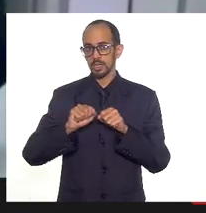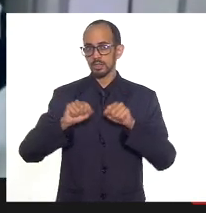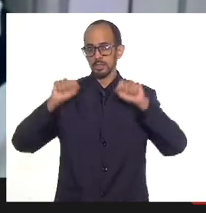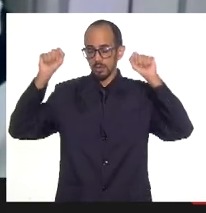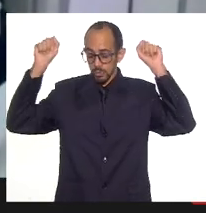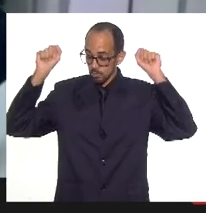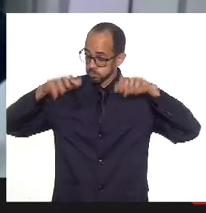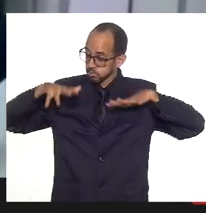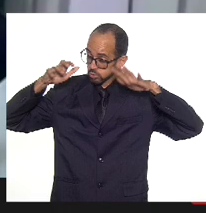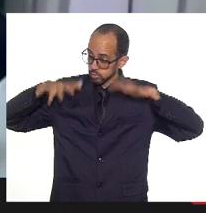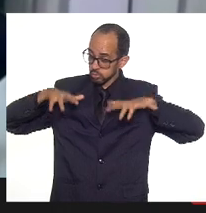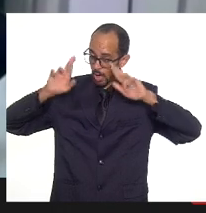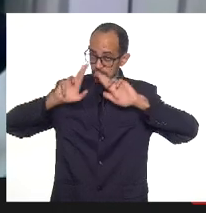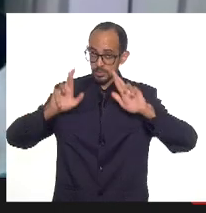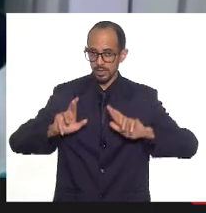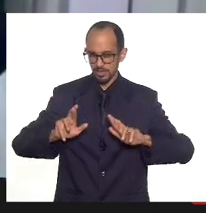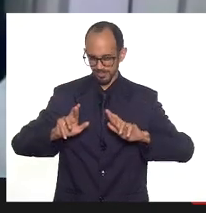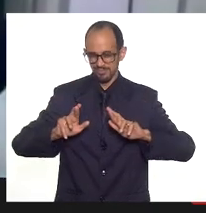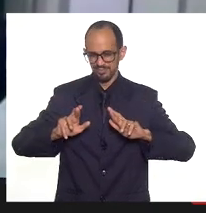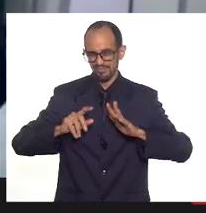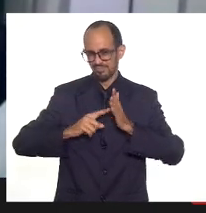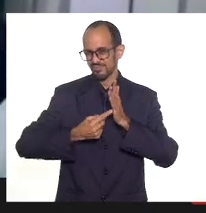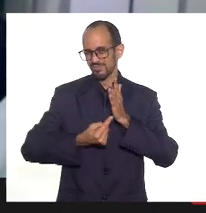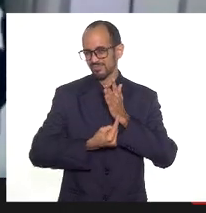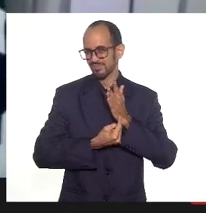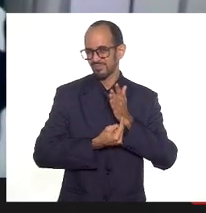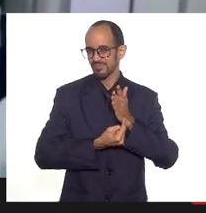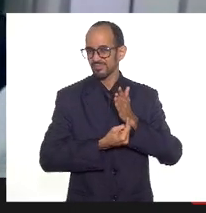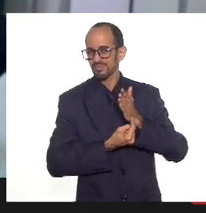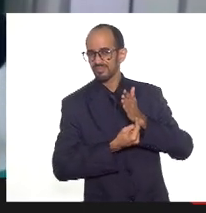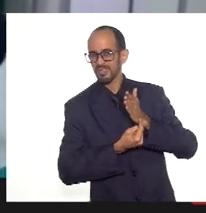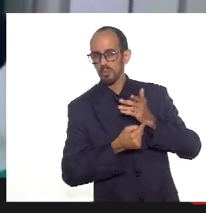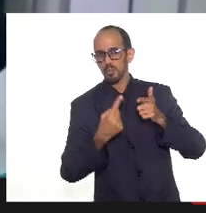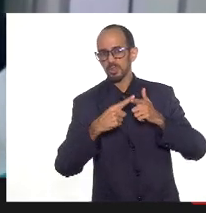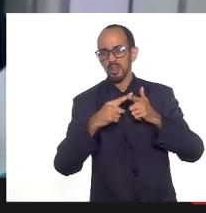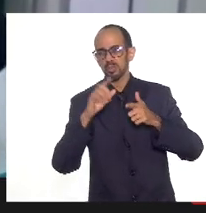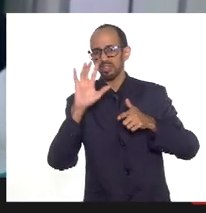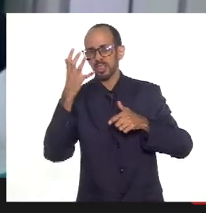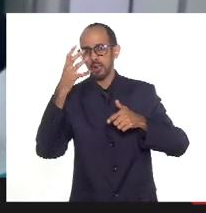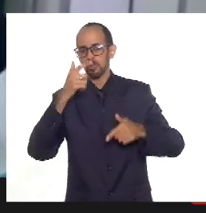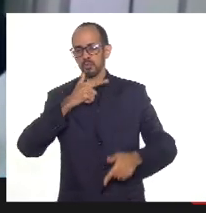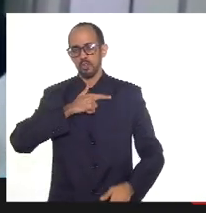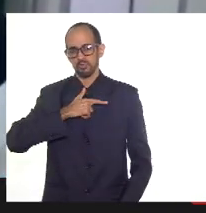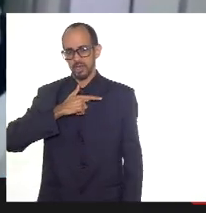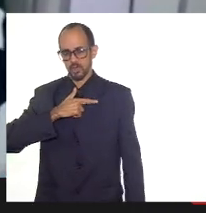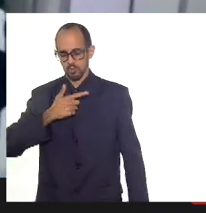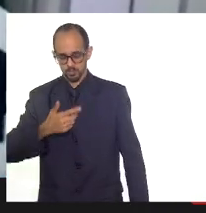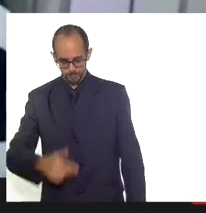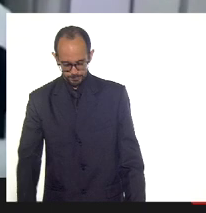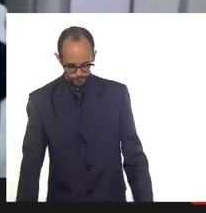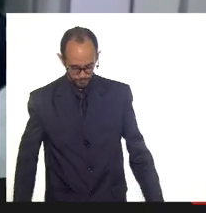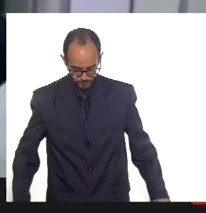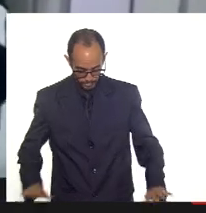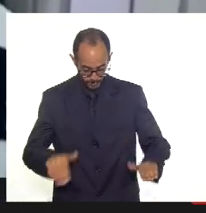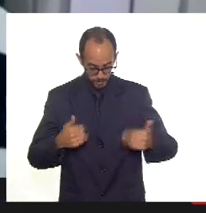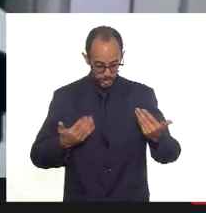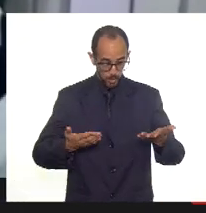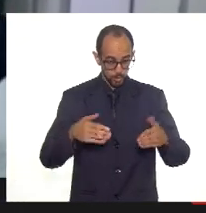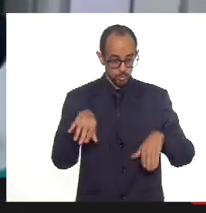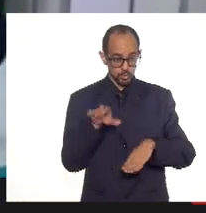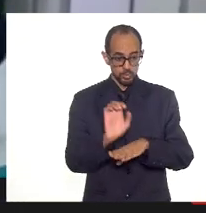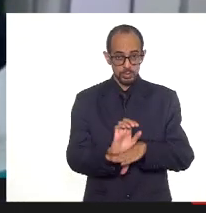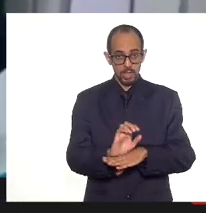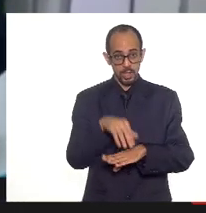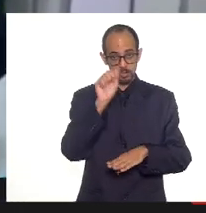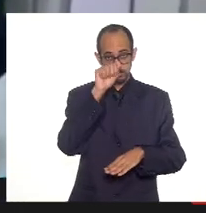lembrar, assim, que os investimentos que nós fizemos, né? Os investimentos que o Estado brasileiro fez, que a Petrobras